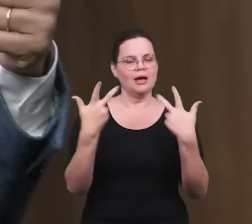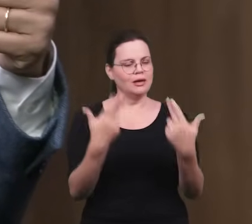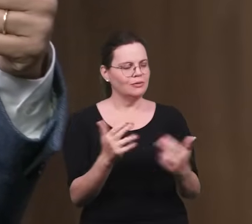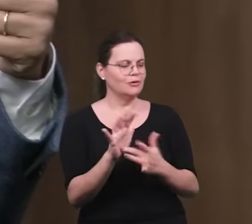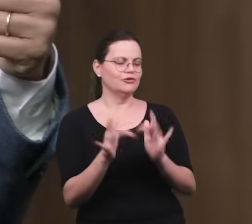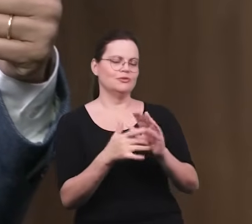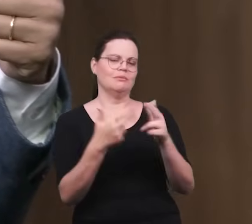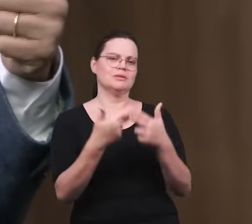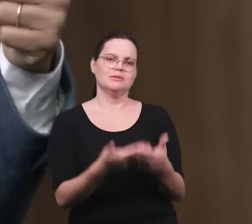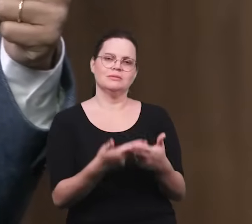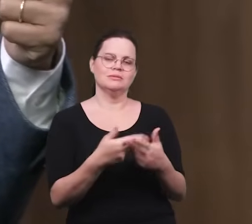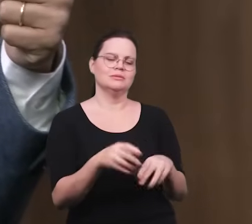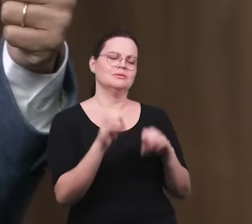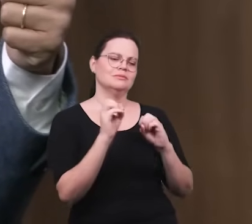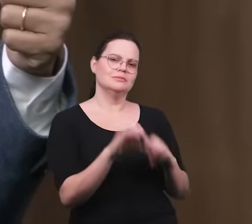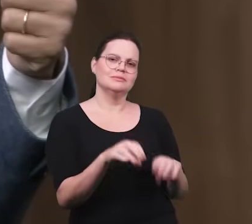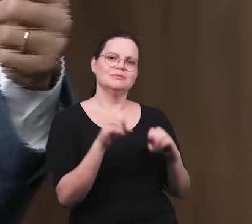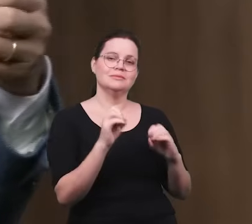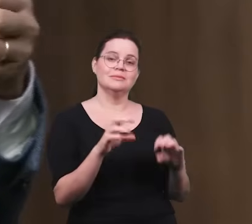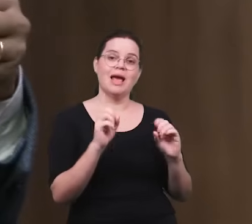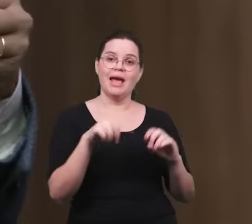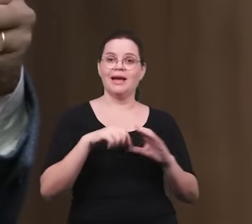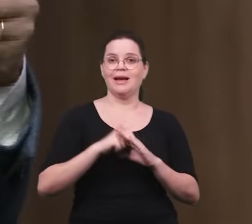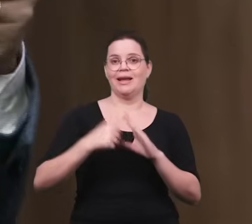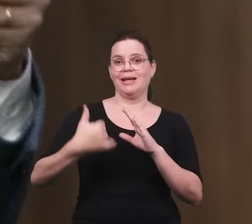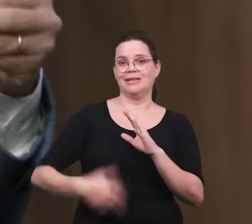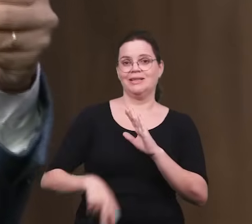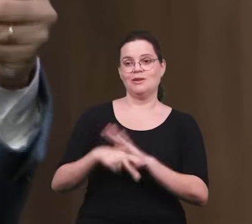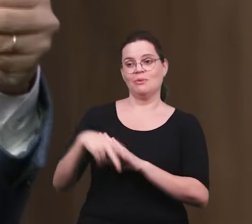fez ali. João apresenta essa característica do Senhor,